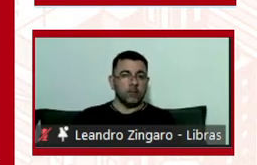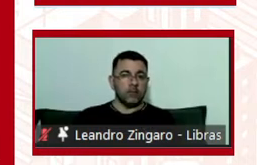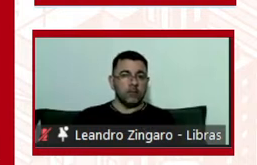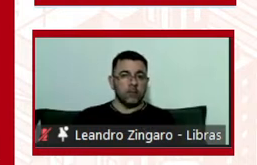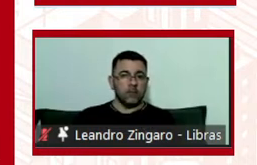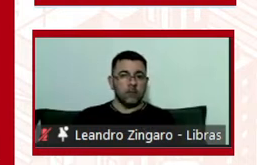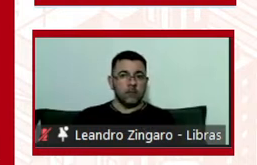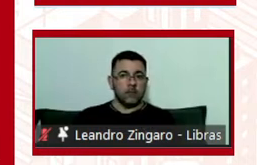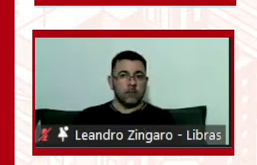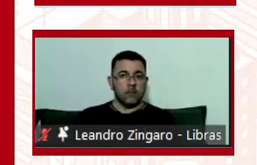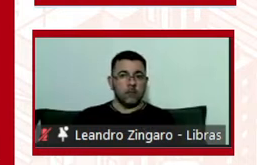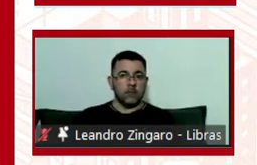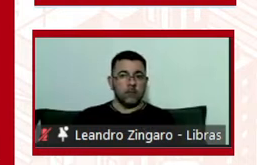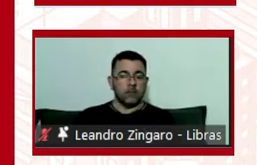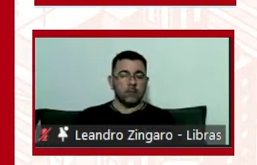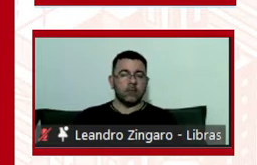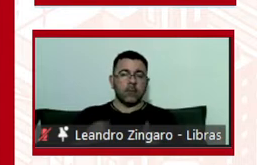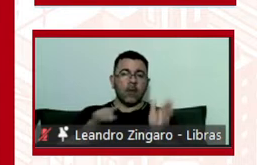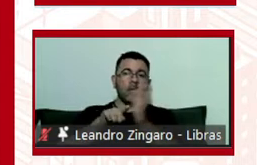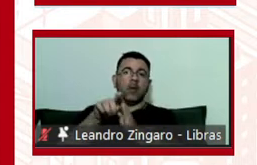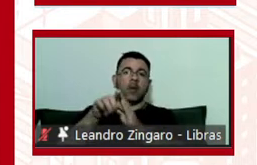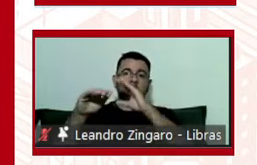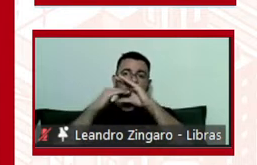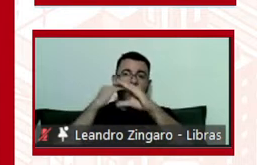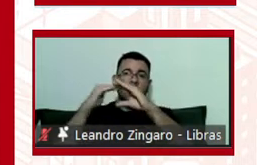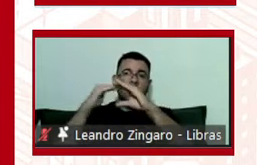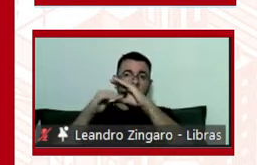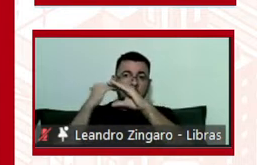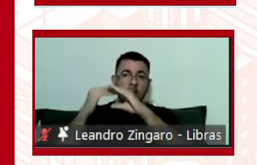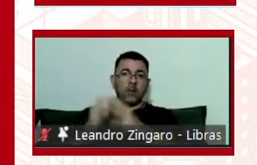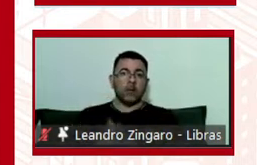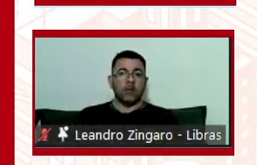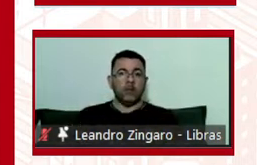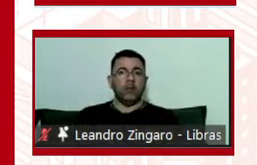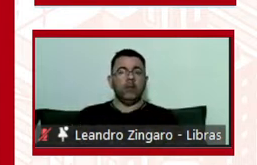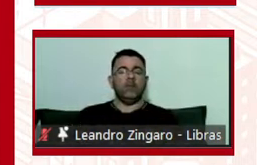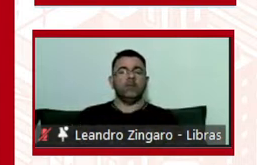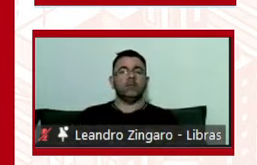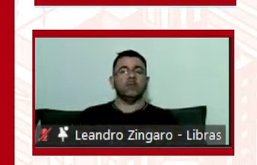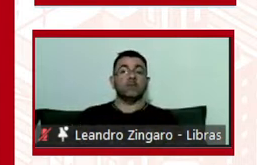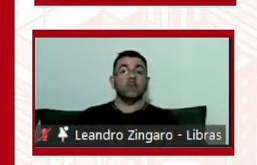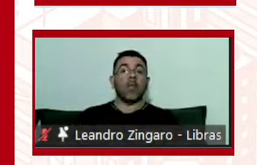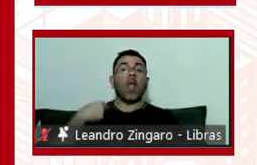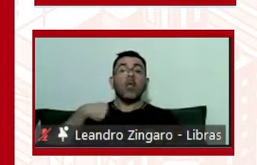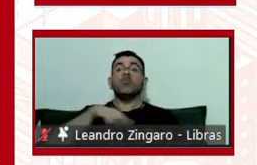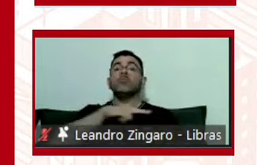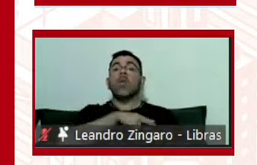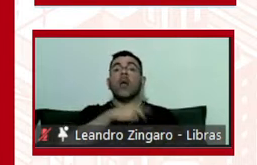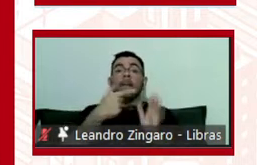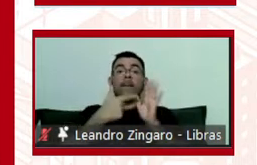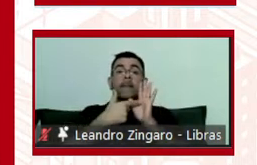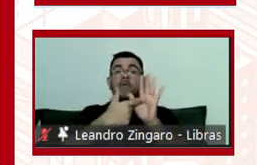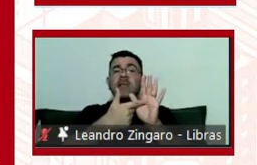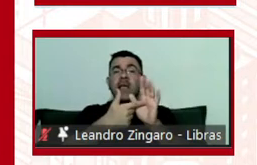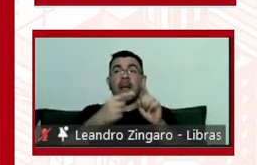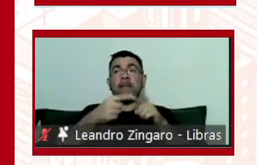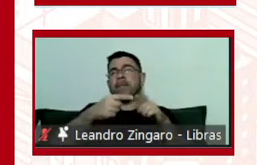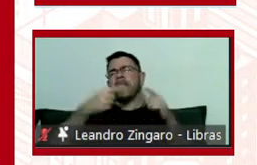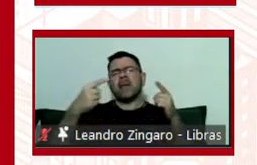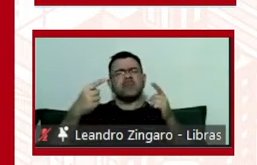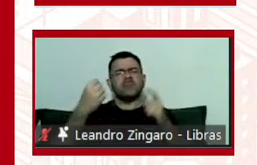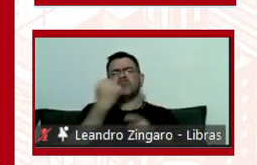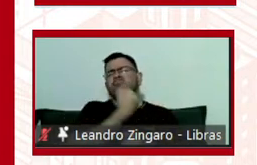ele colocar mais umas duas ferramentas aí e isso é só assim um pouco do que a gente tá mostrando Mas a quantidade de coisa que tem aqui